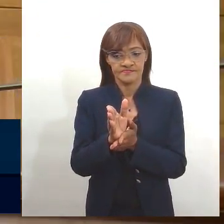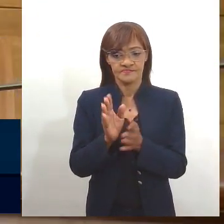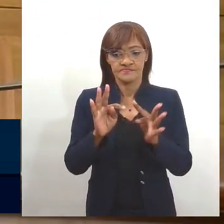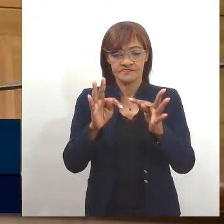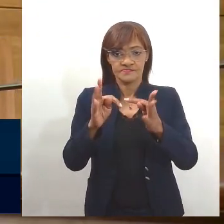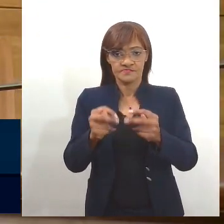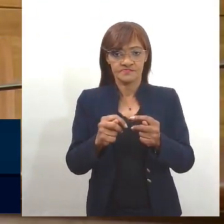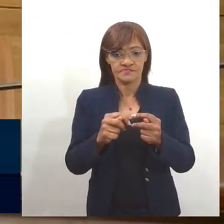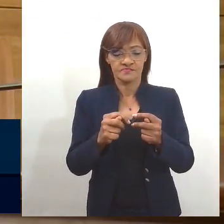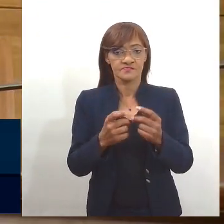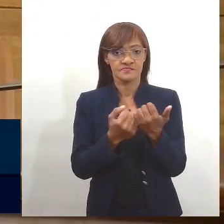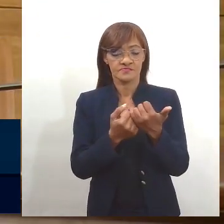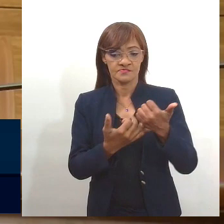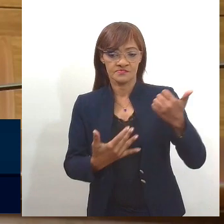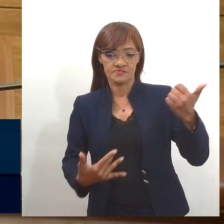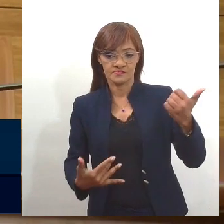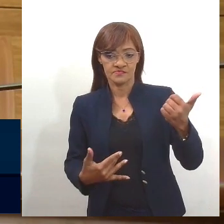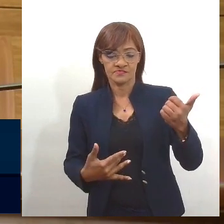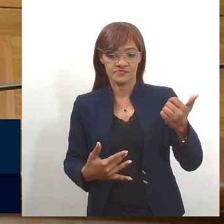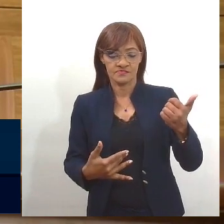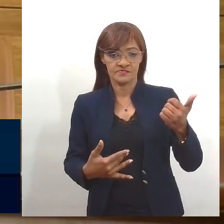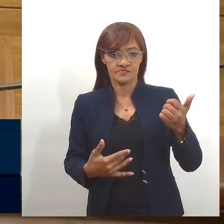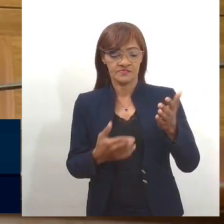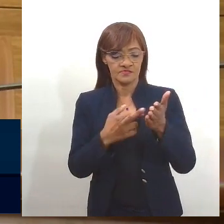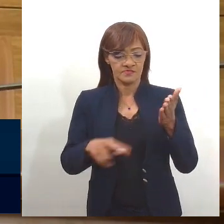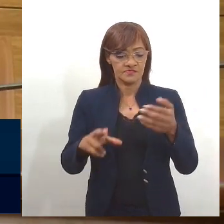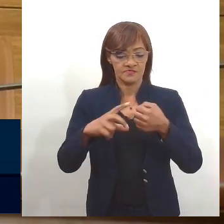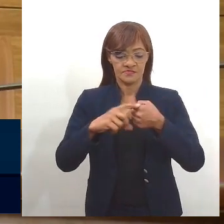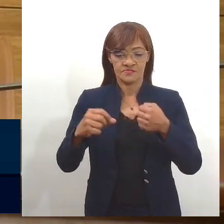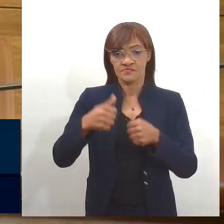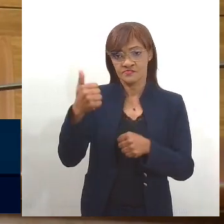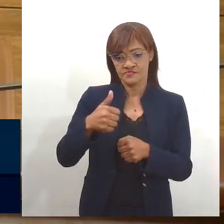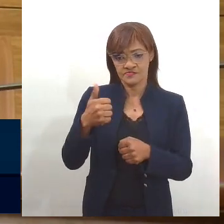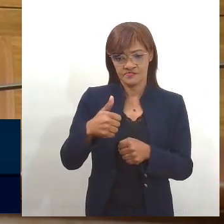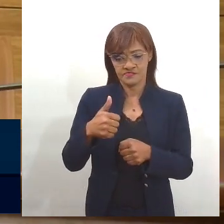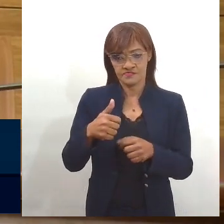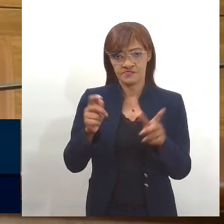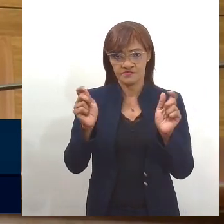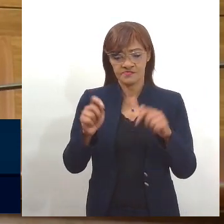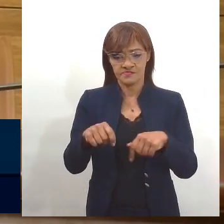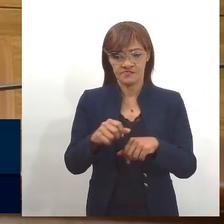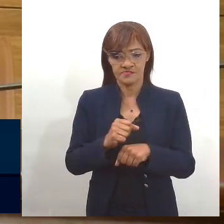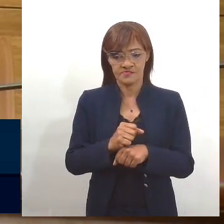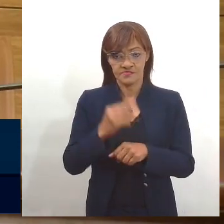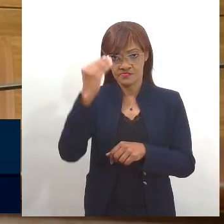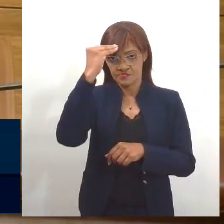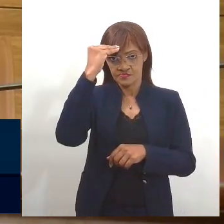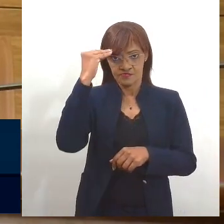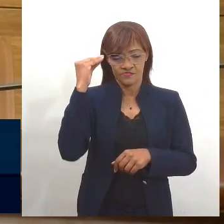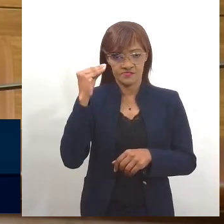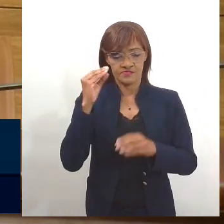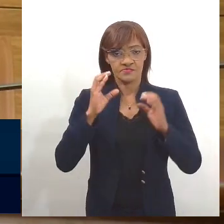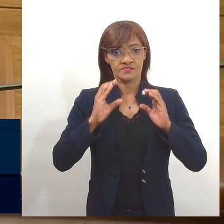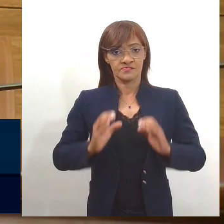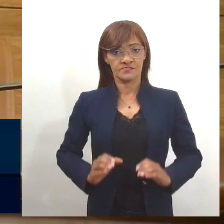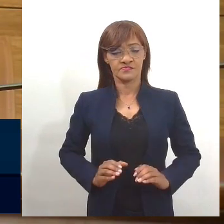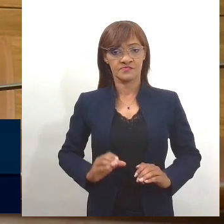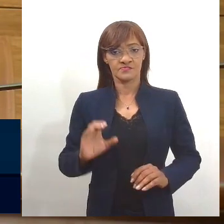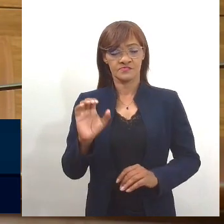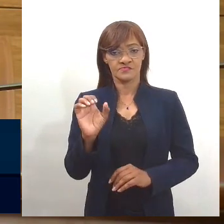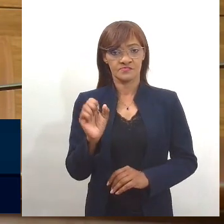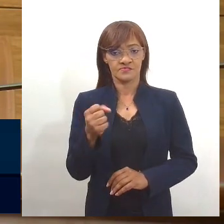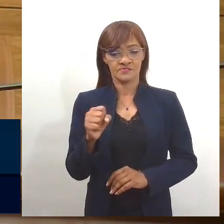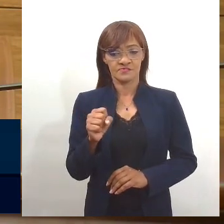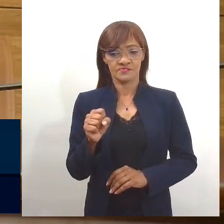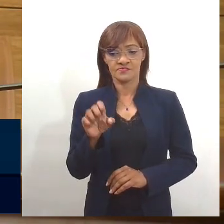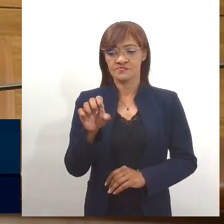resolução. Artigo 1º. Fica concedido o título de cidadania sergipana ao senhor Silvio de Oliveira.